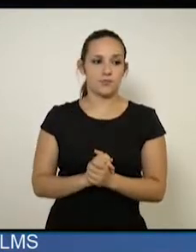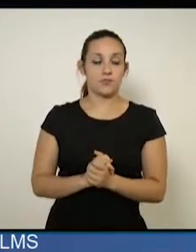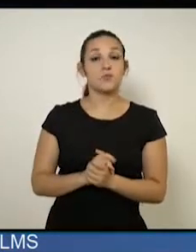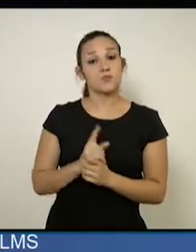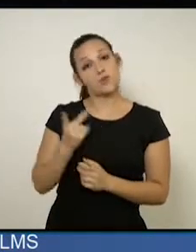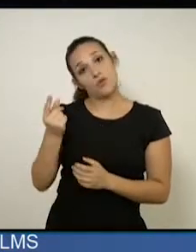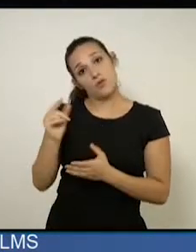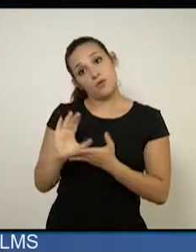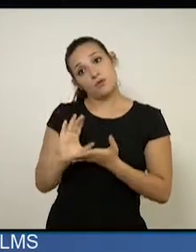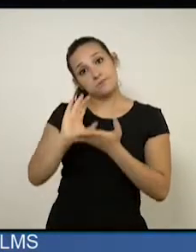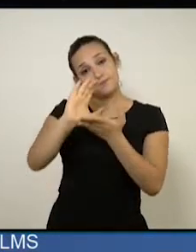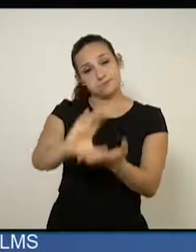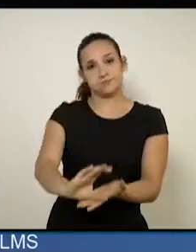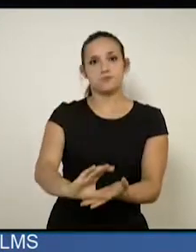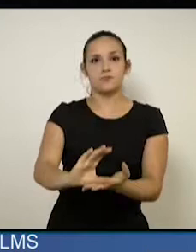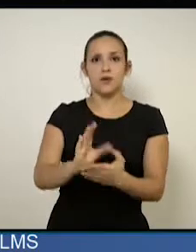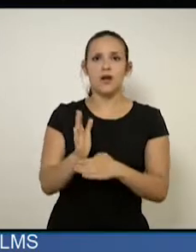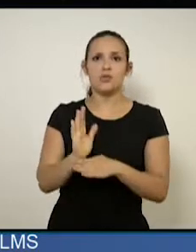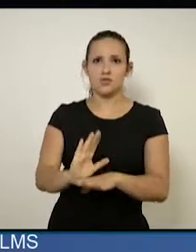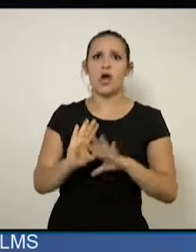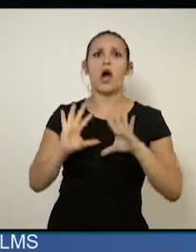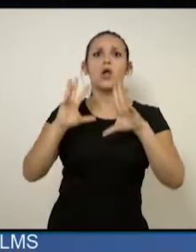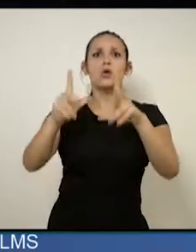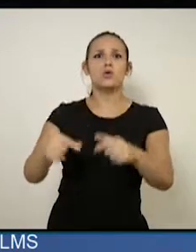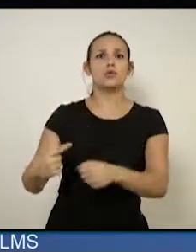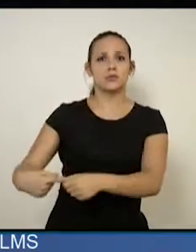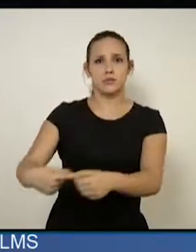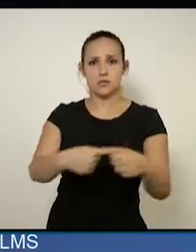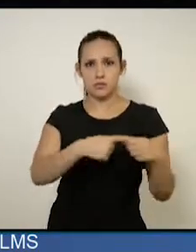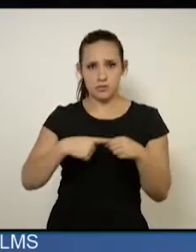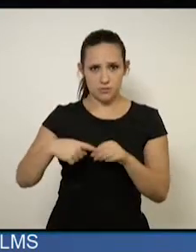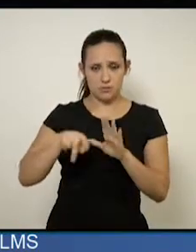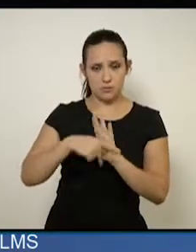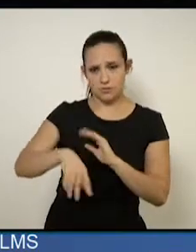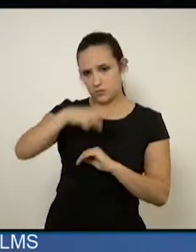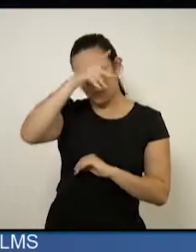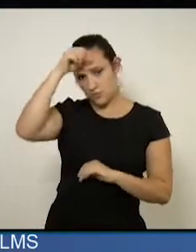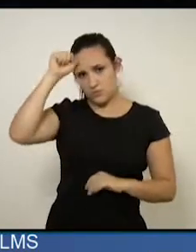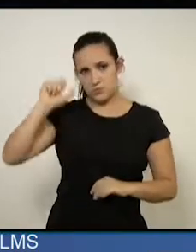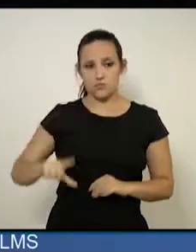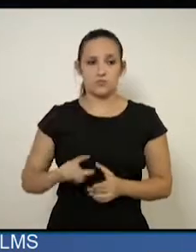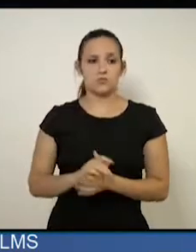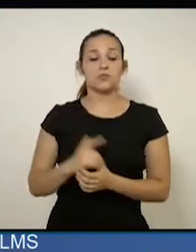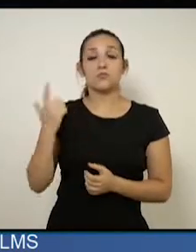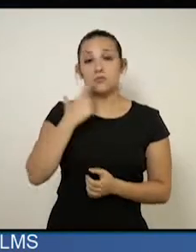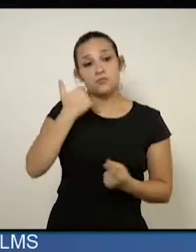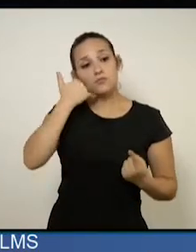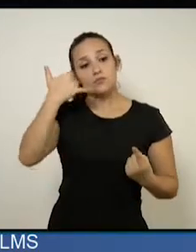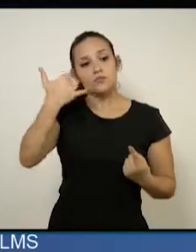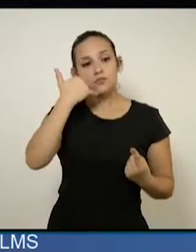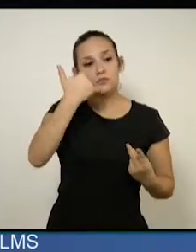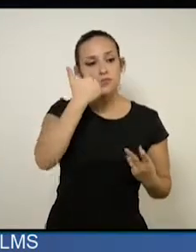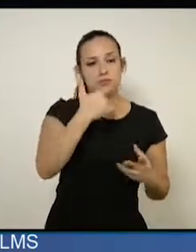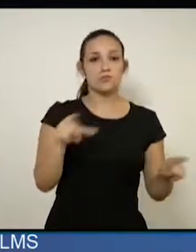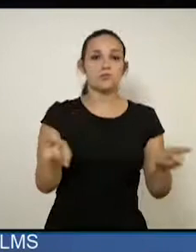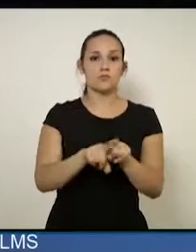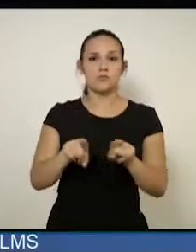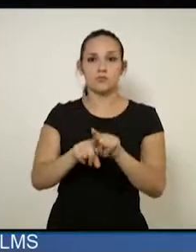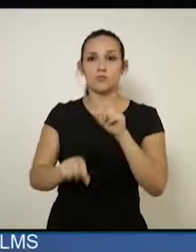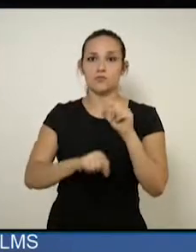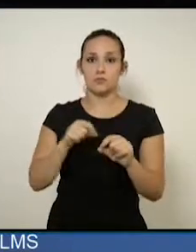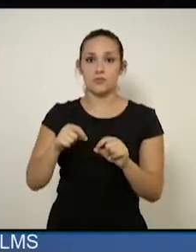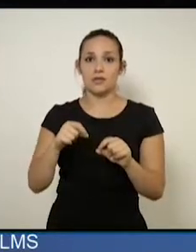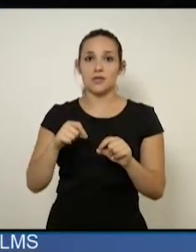viabilizar o acesso de todas as cidades sul-mato-grossenses ao serviço móvel, com capacidade de prover telefonia e transmissão de